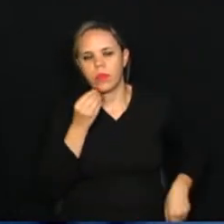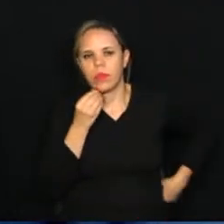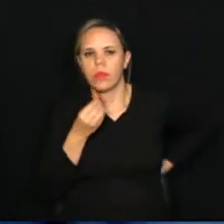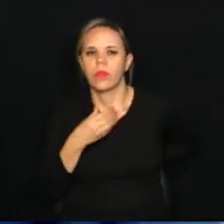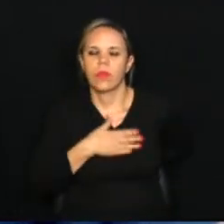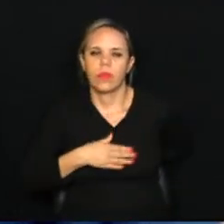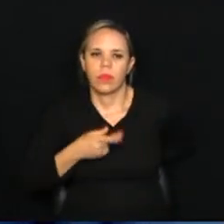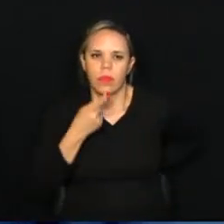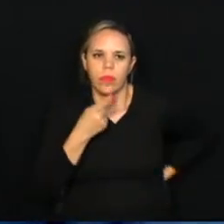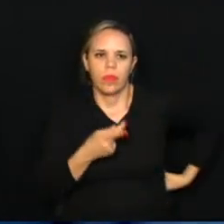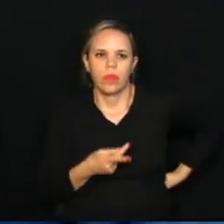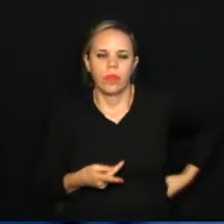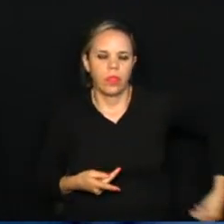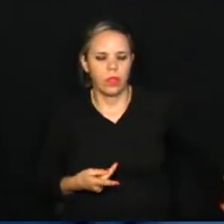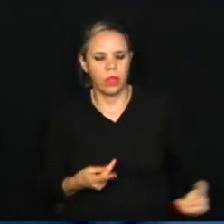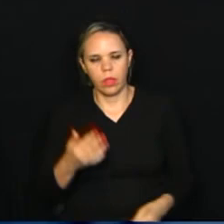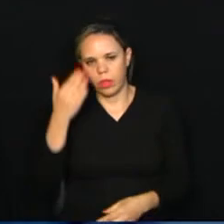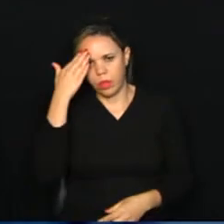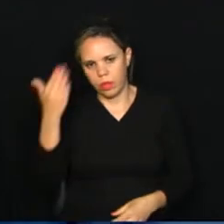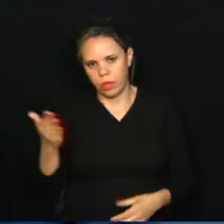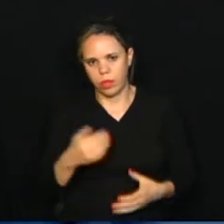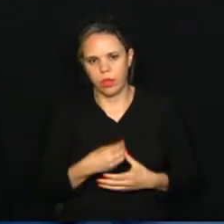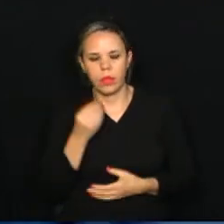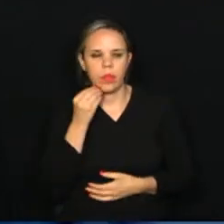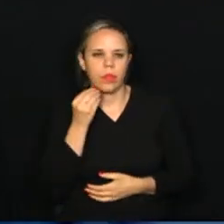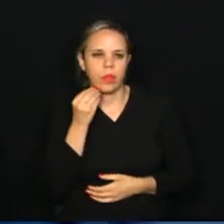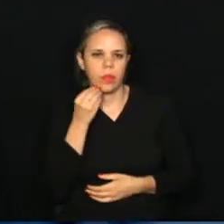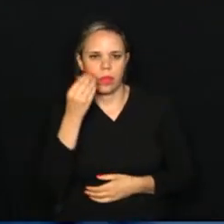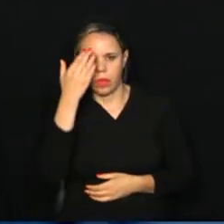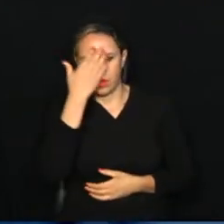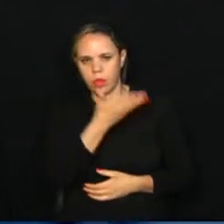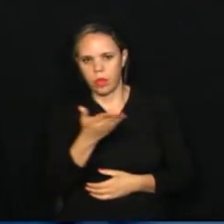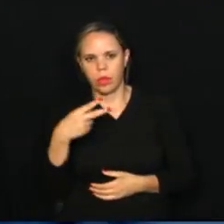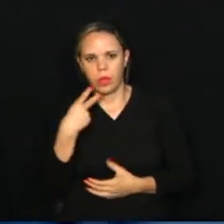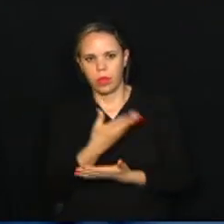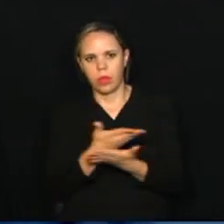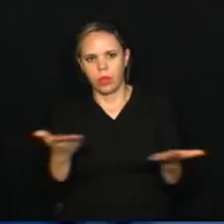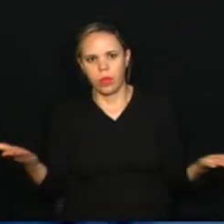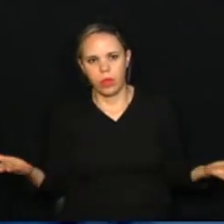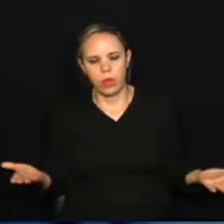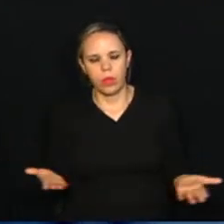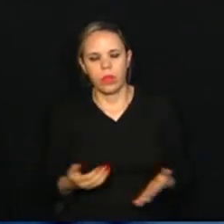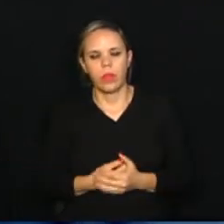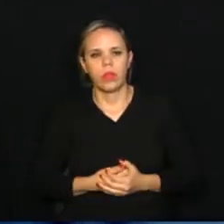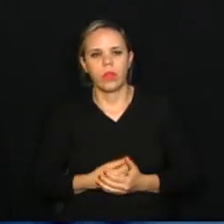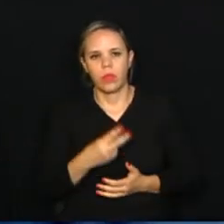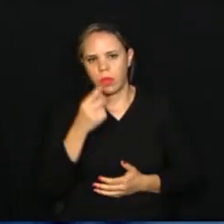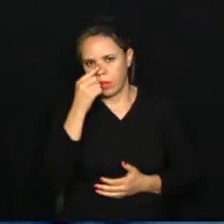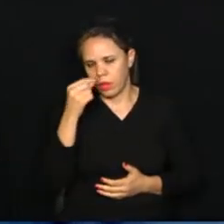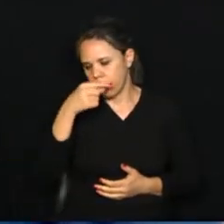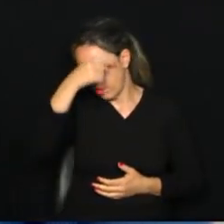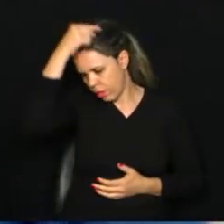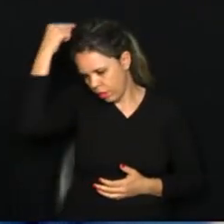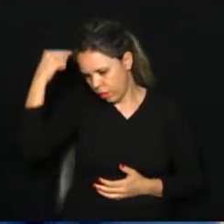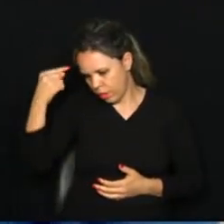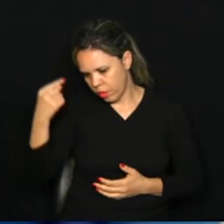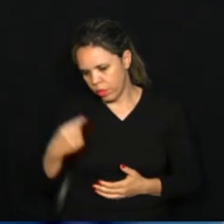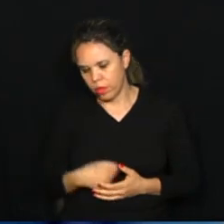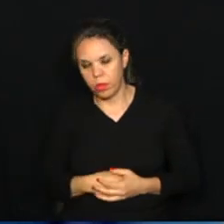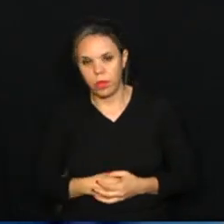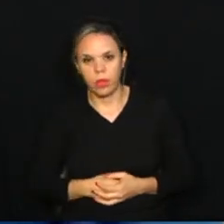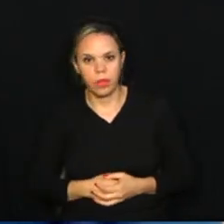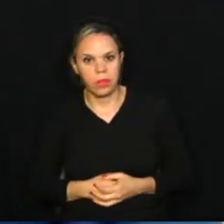gosta, assim, de falar. Então, eu agradeço imensamente a oportunidade. Obrigado, vereadores. Obrigado, Salvetti. Obrigado, professor Gaspar, né? Paulo